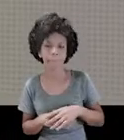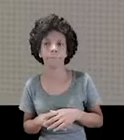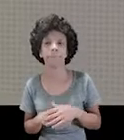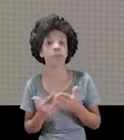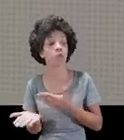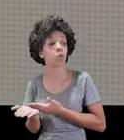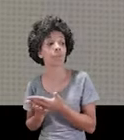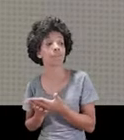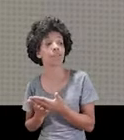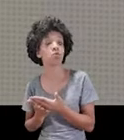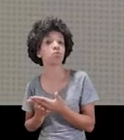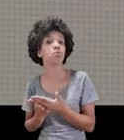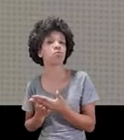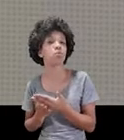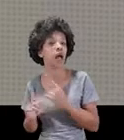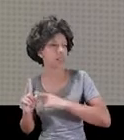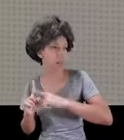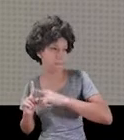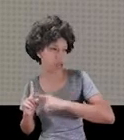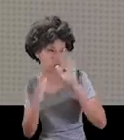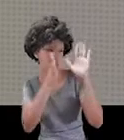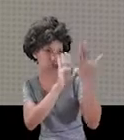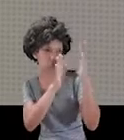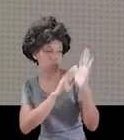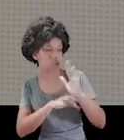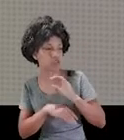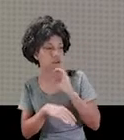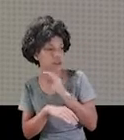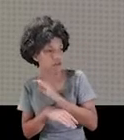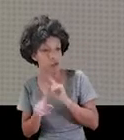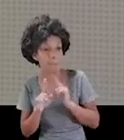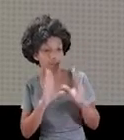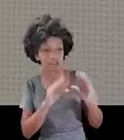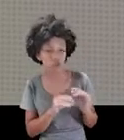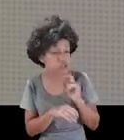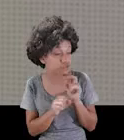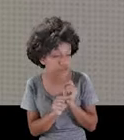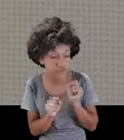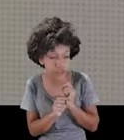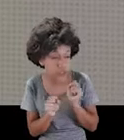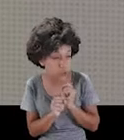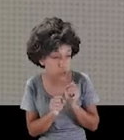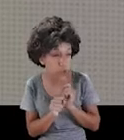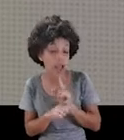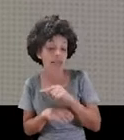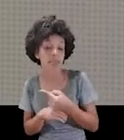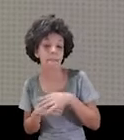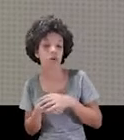então começa estava já ficando mais quente mas a o frio